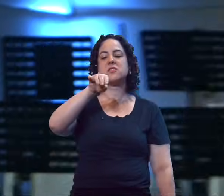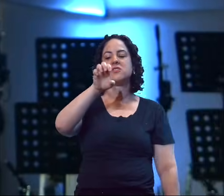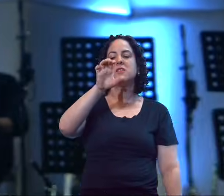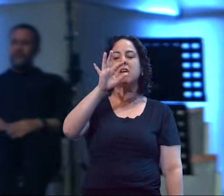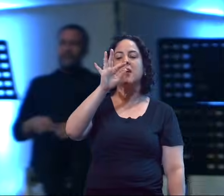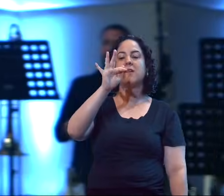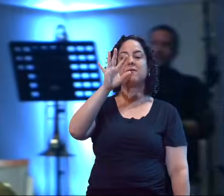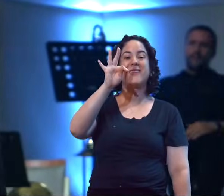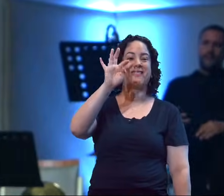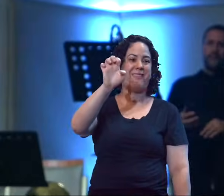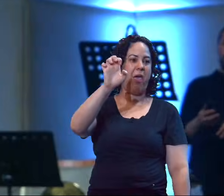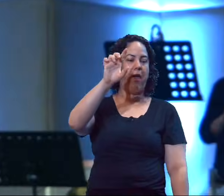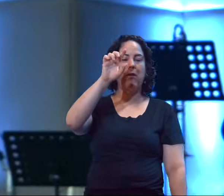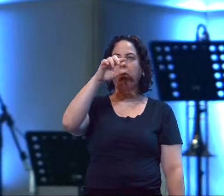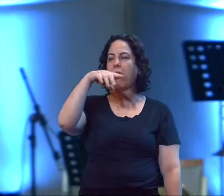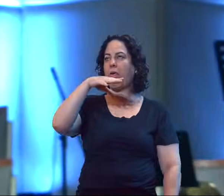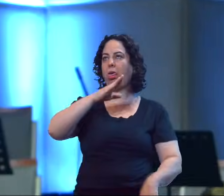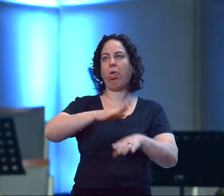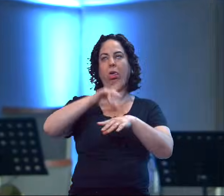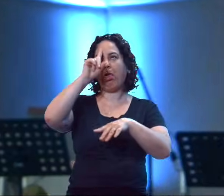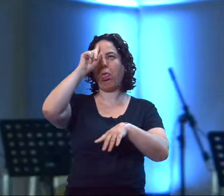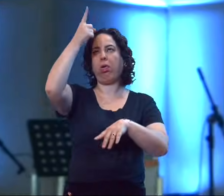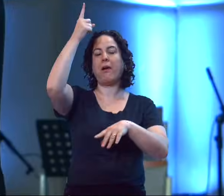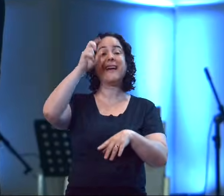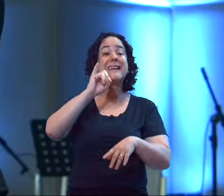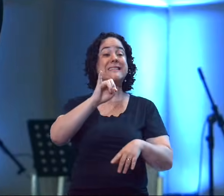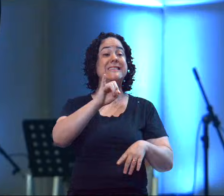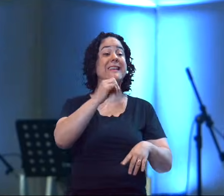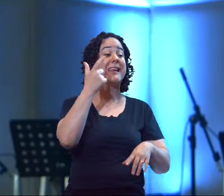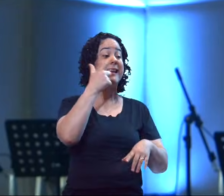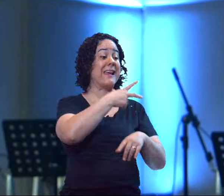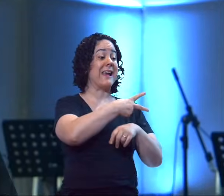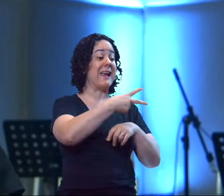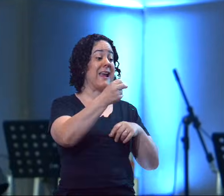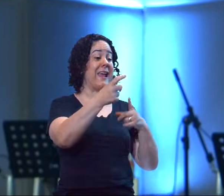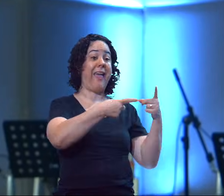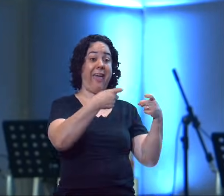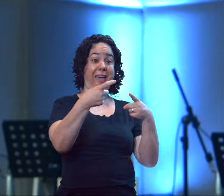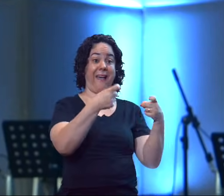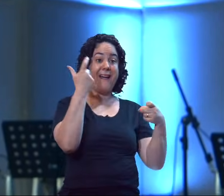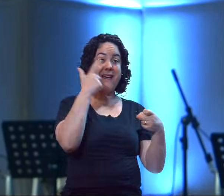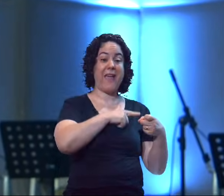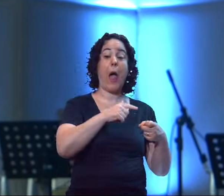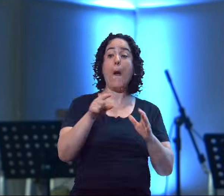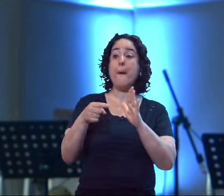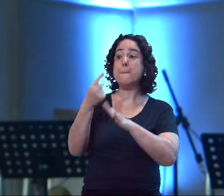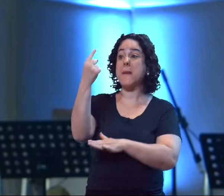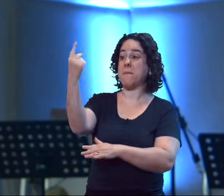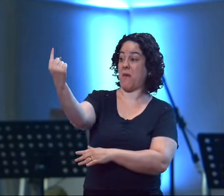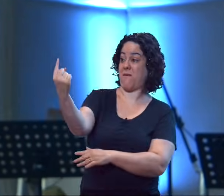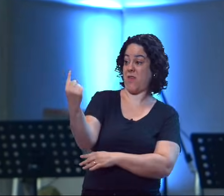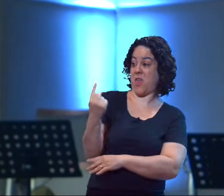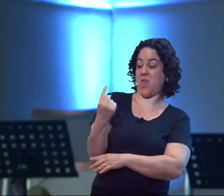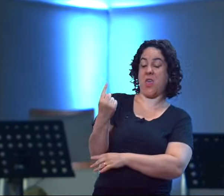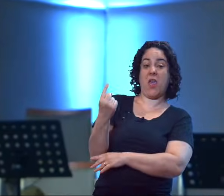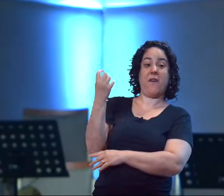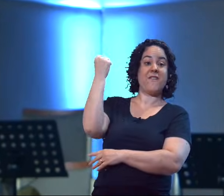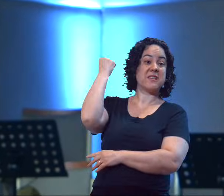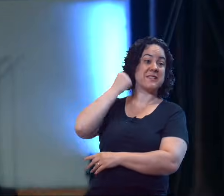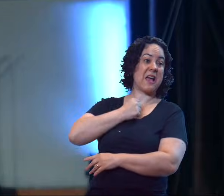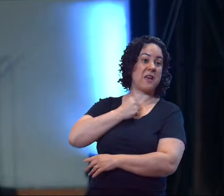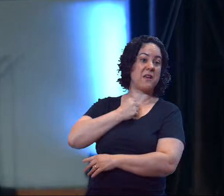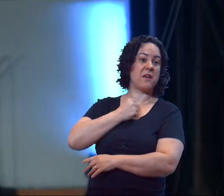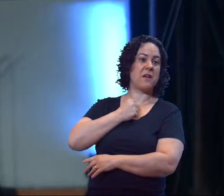voto impensado. Se a gente ganhar a guerra, o primeiro que entrar na porta, eu vou sacrificar. Deus nunca pediu